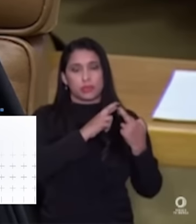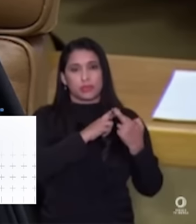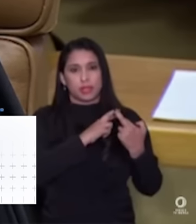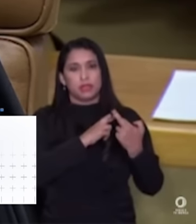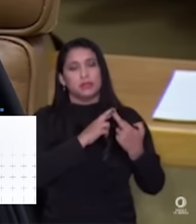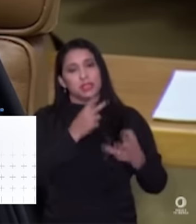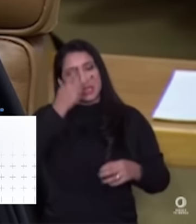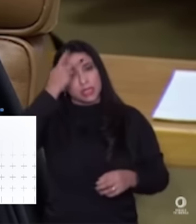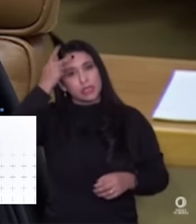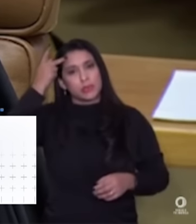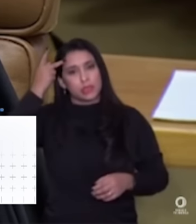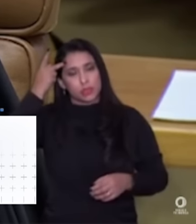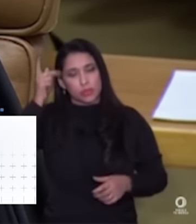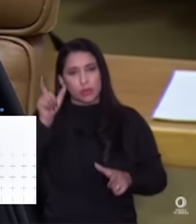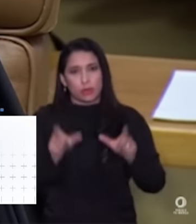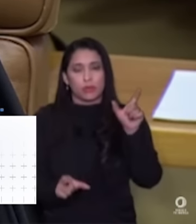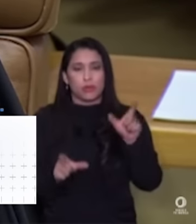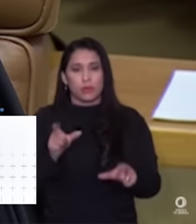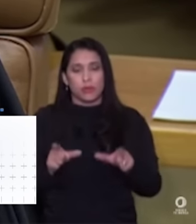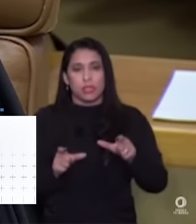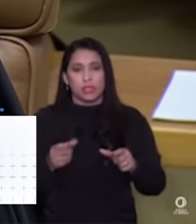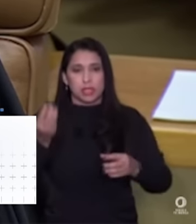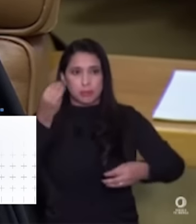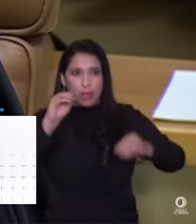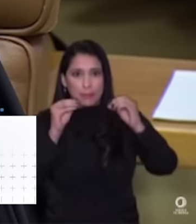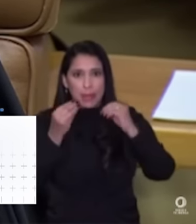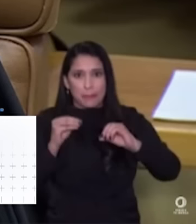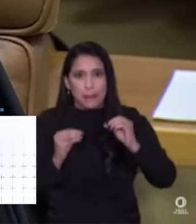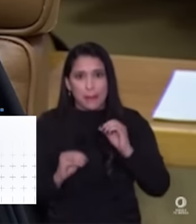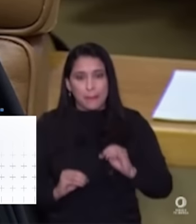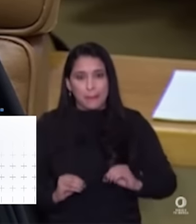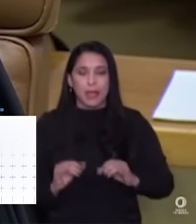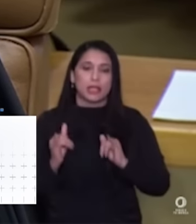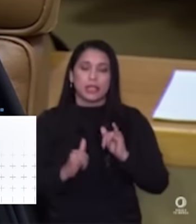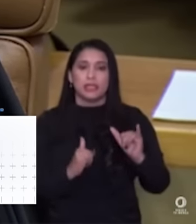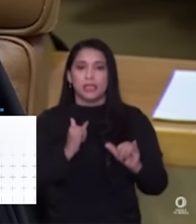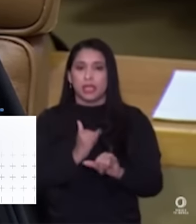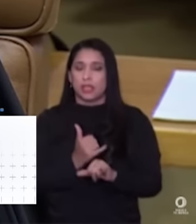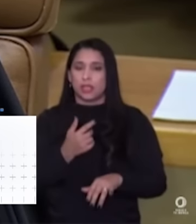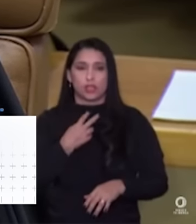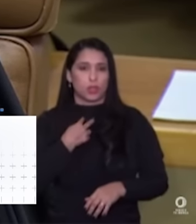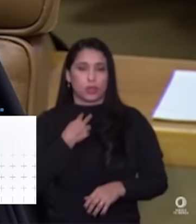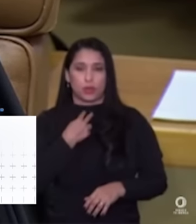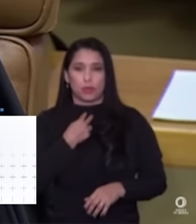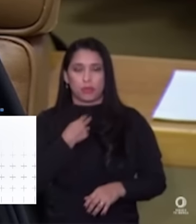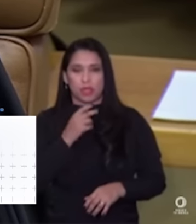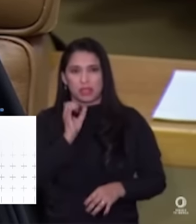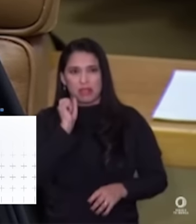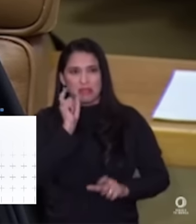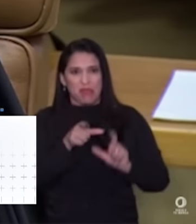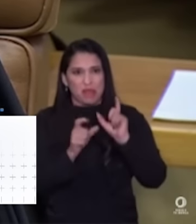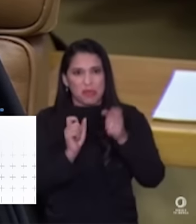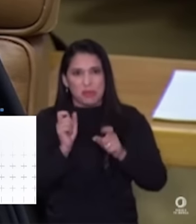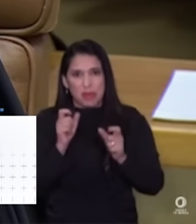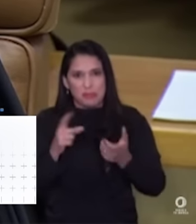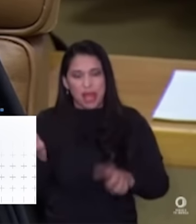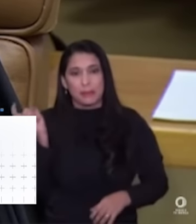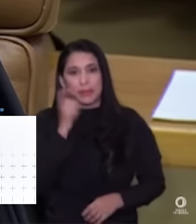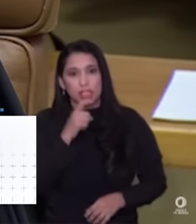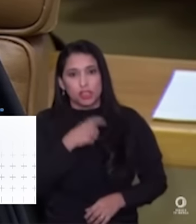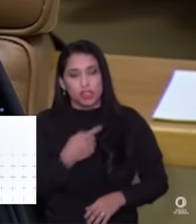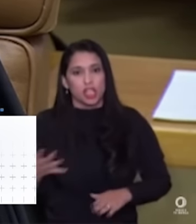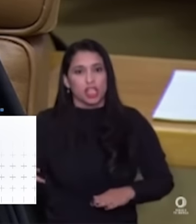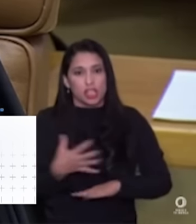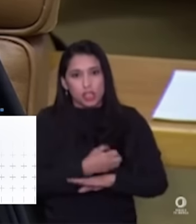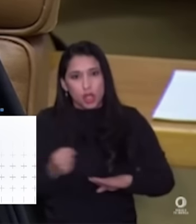se disponham a atuar na internet, sem que haja espaço para agressões, mentiras, golpismos e